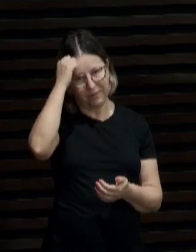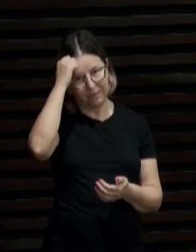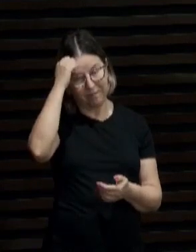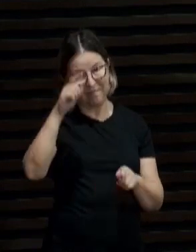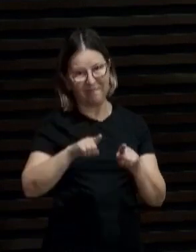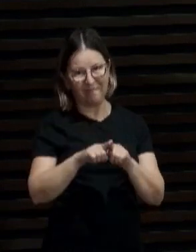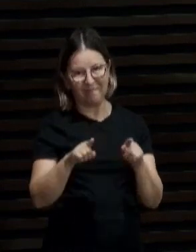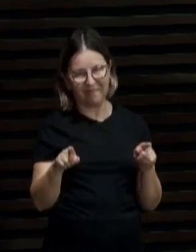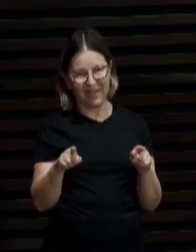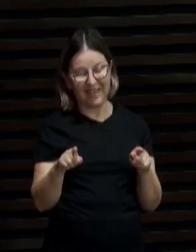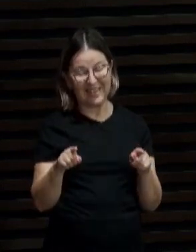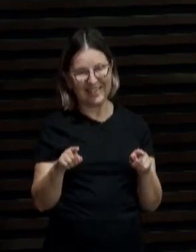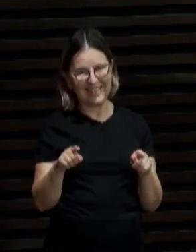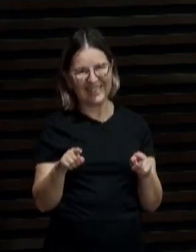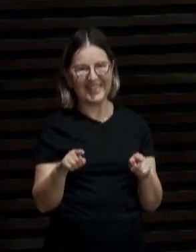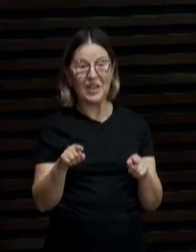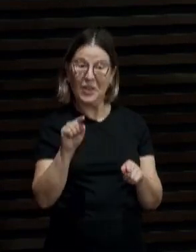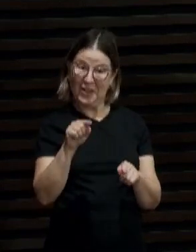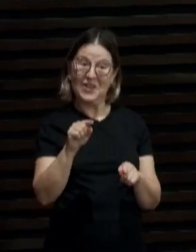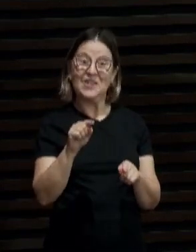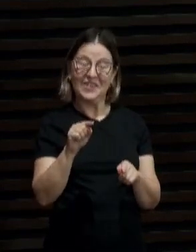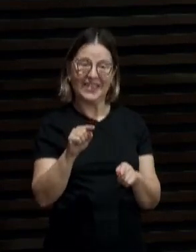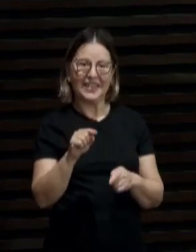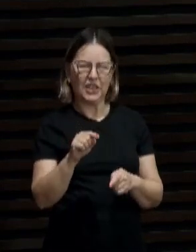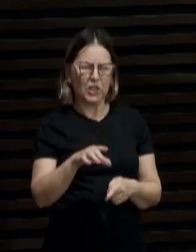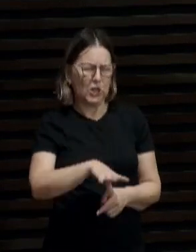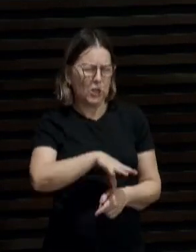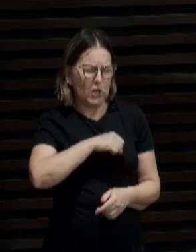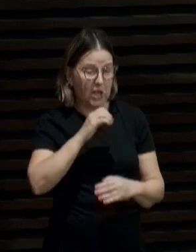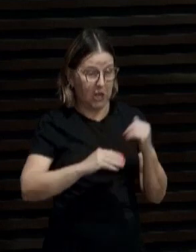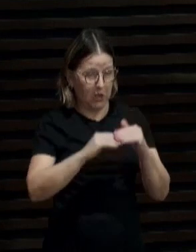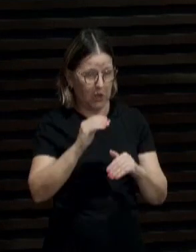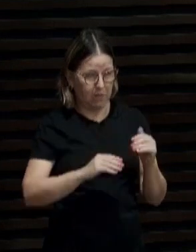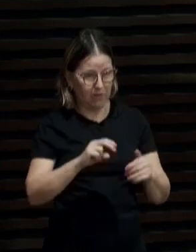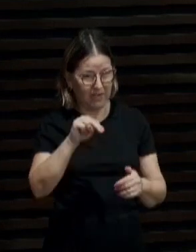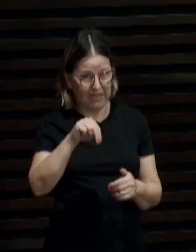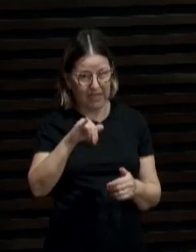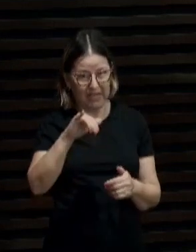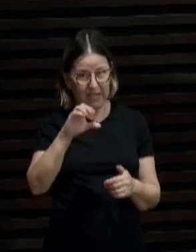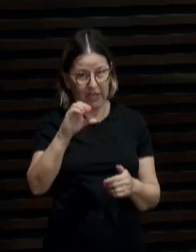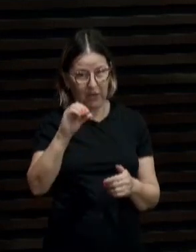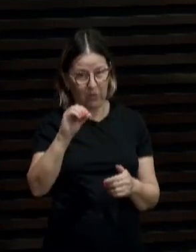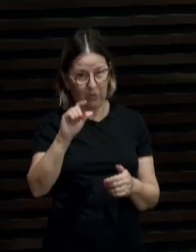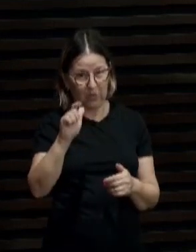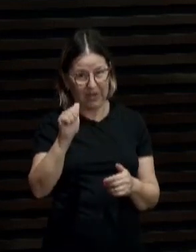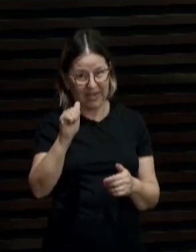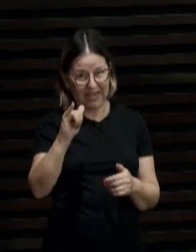contudo, a teu favor que odeias as obras dos nicolaítas, as quais eu também